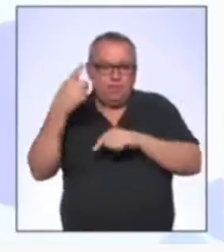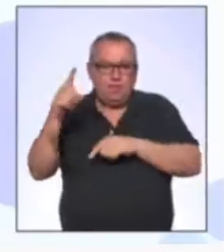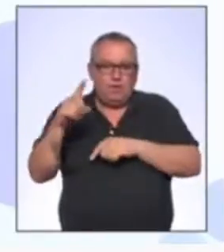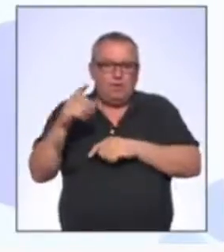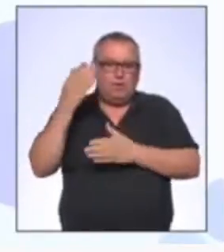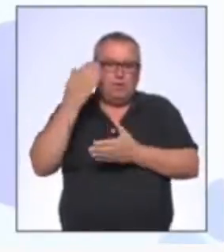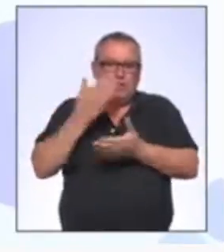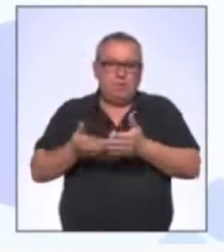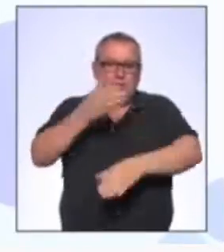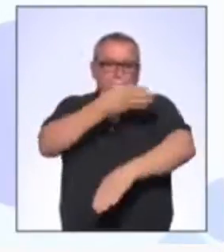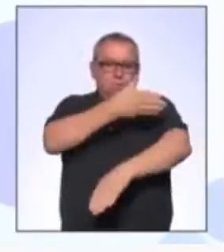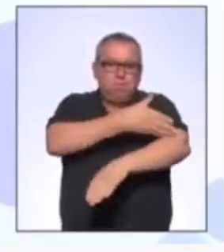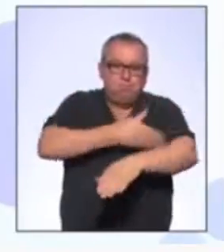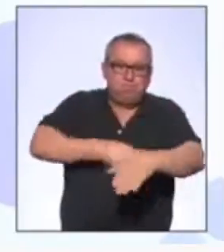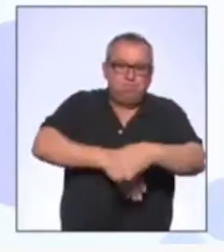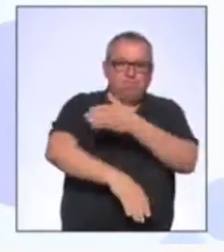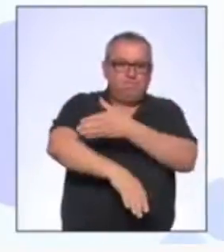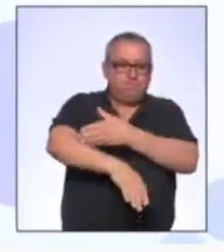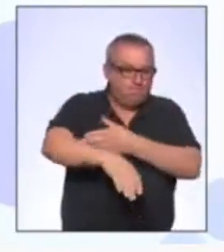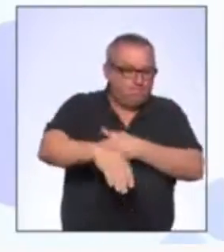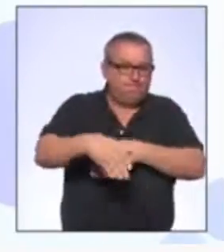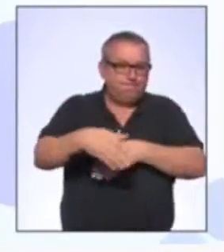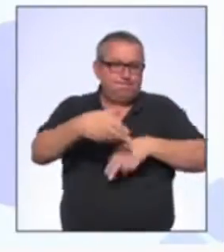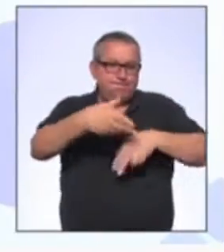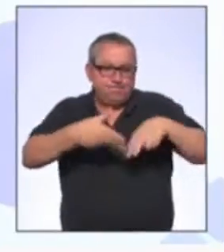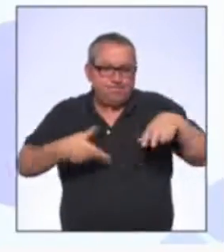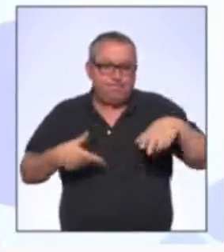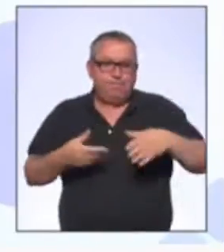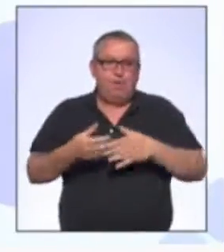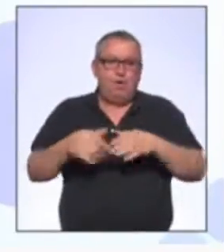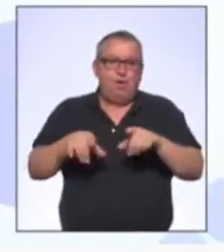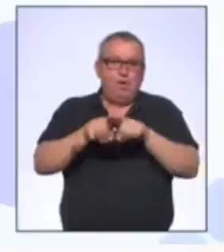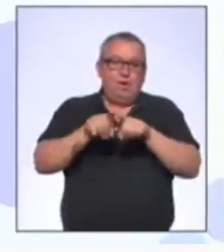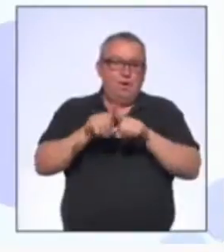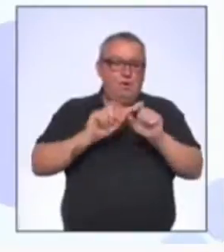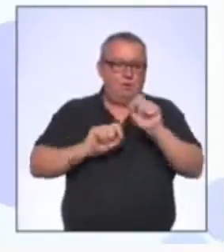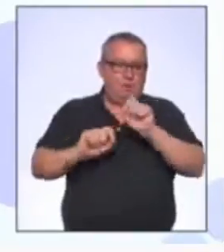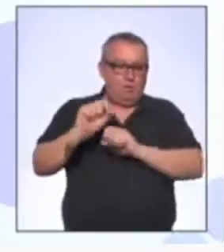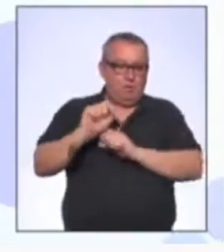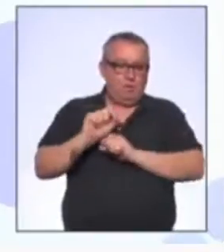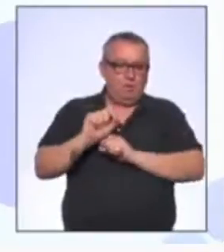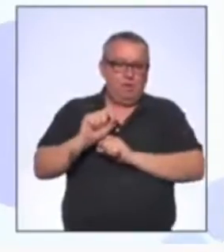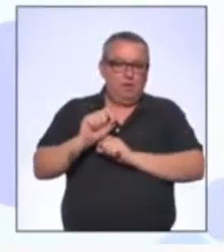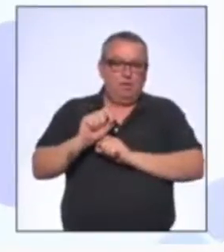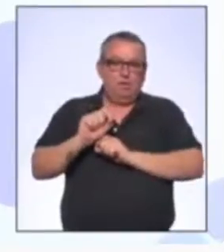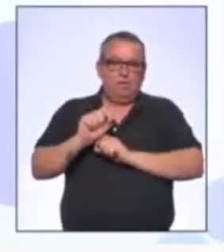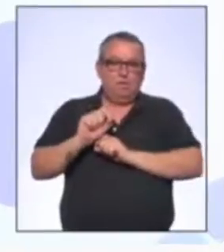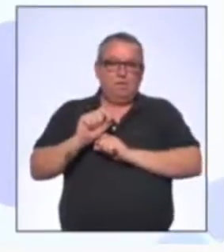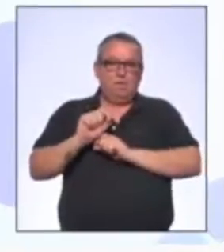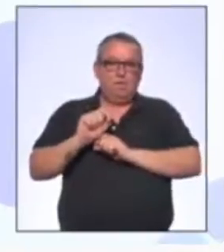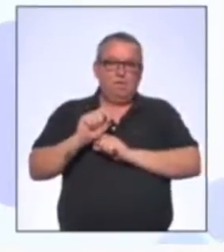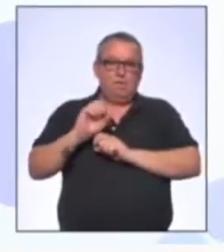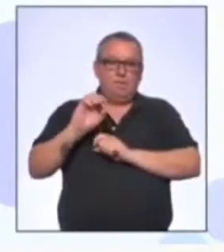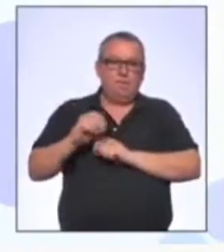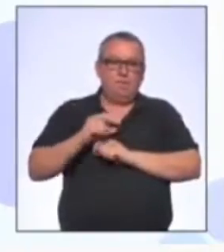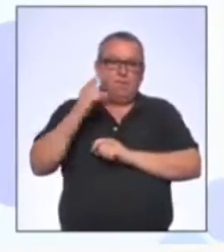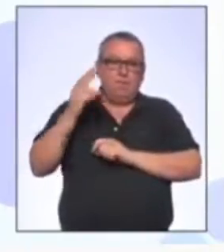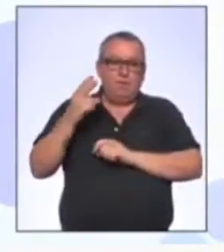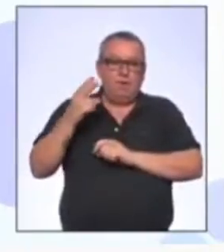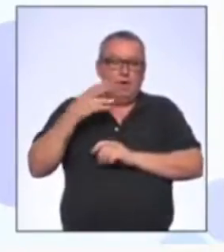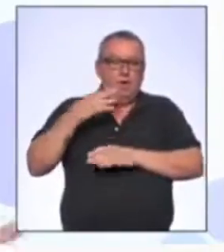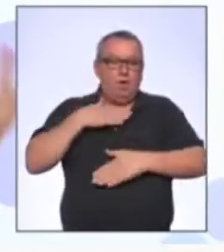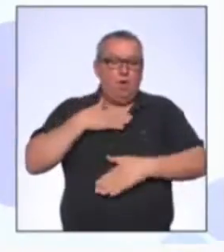eles acabam tem ficando com sequelas né com mutilações então é o de